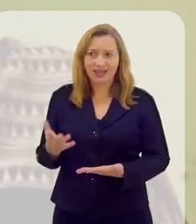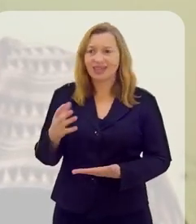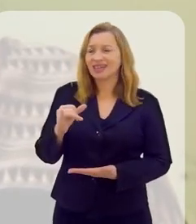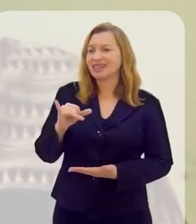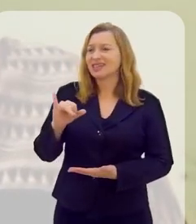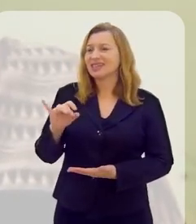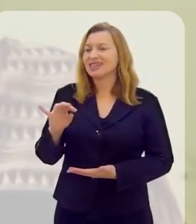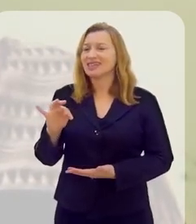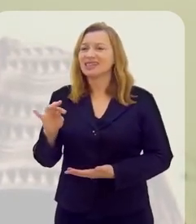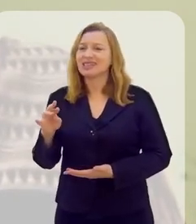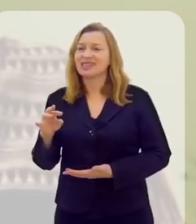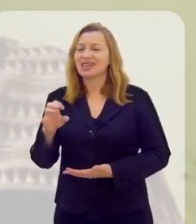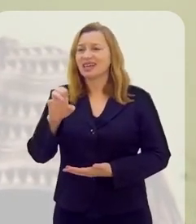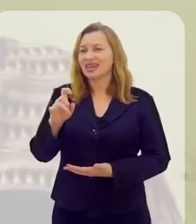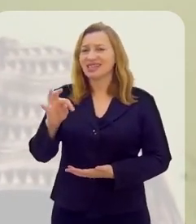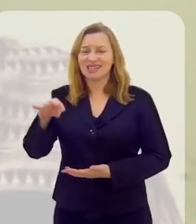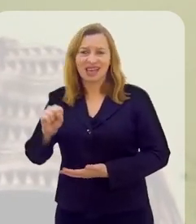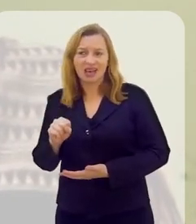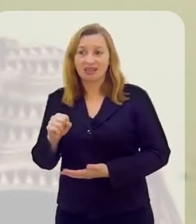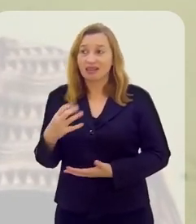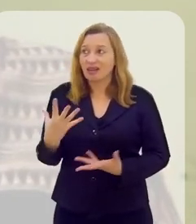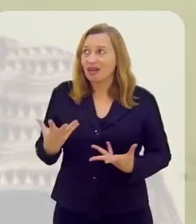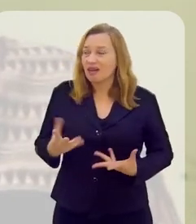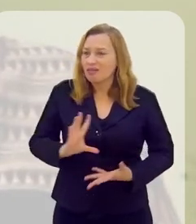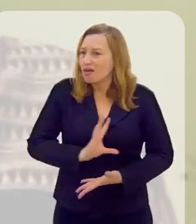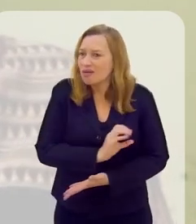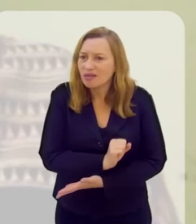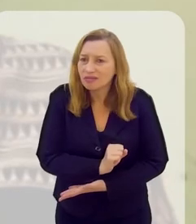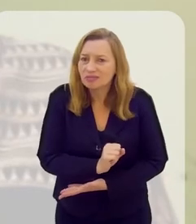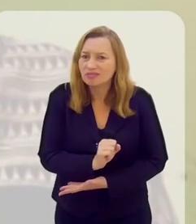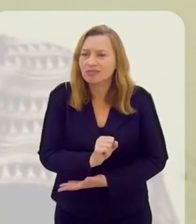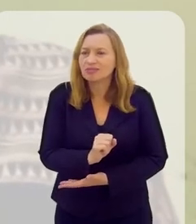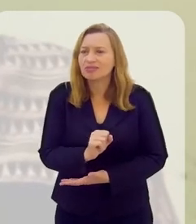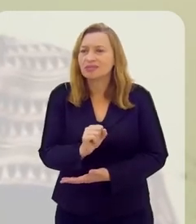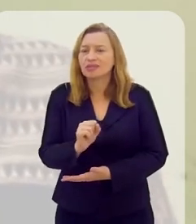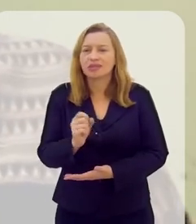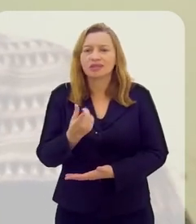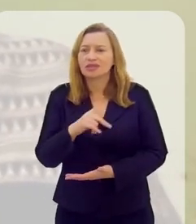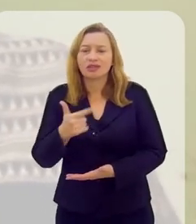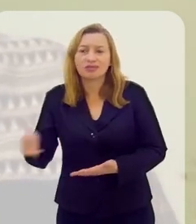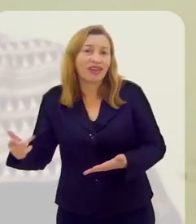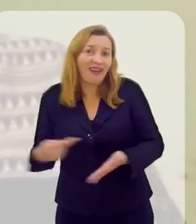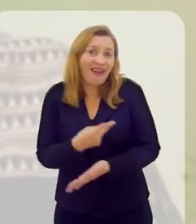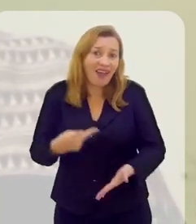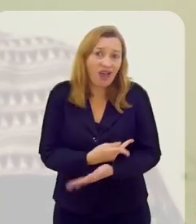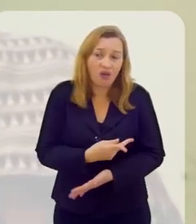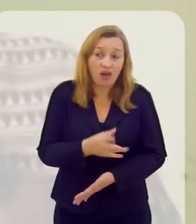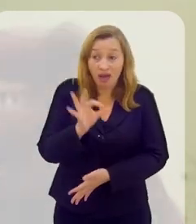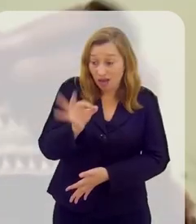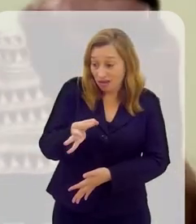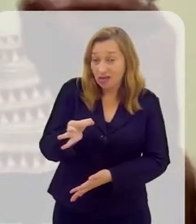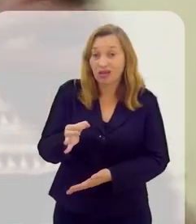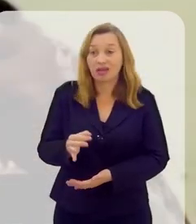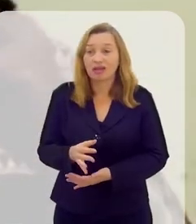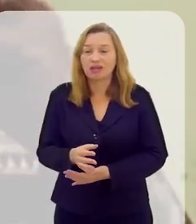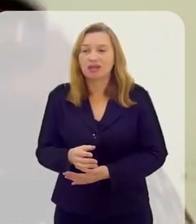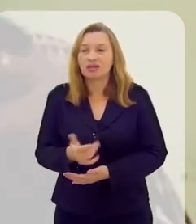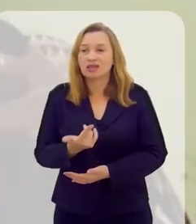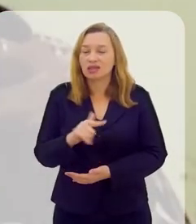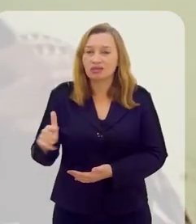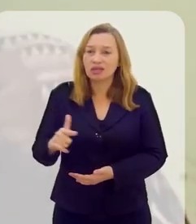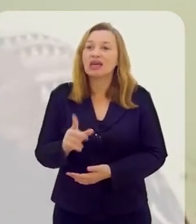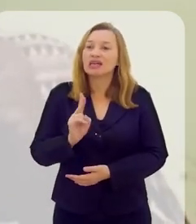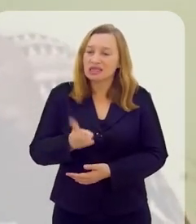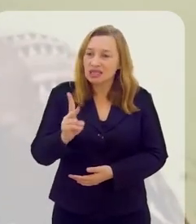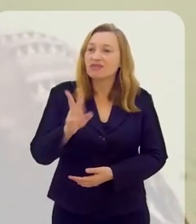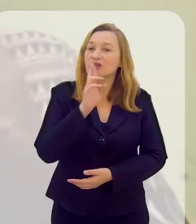ciências exatas, ela é muito bonita, é apaixonante, porque não tem erro, é aquilo, né? Você não tem, você